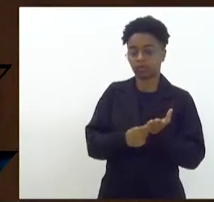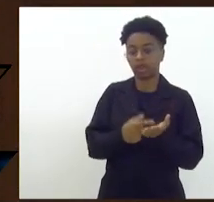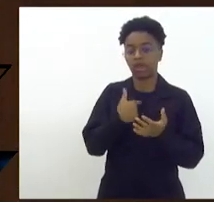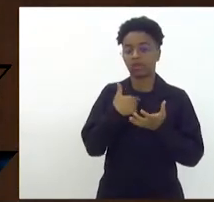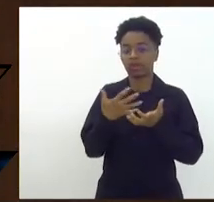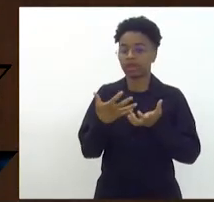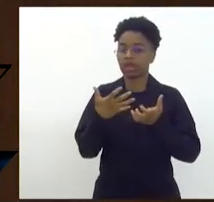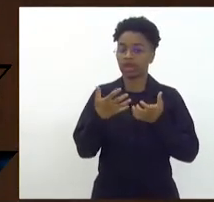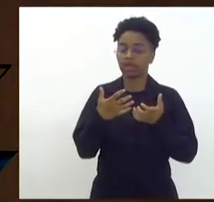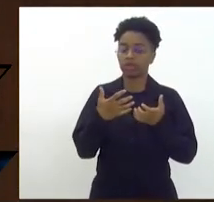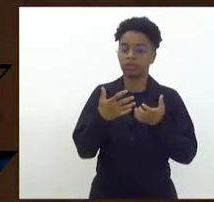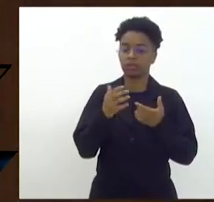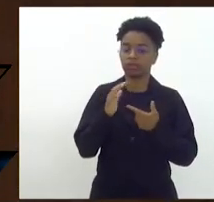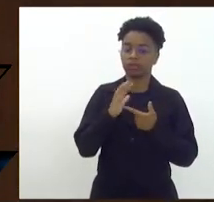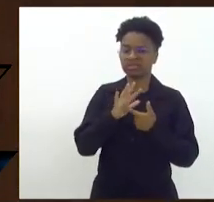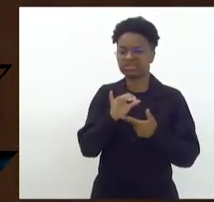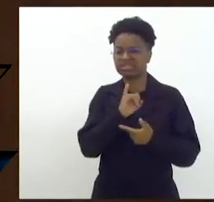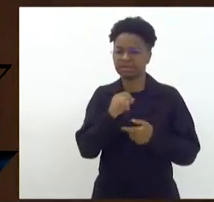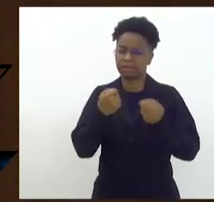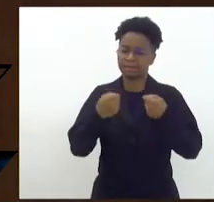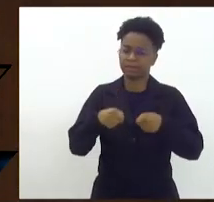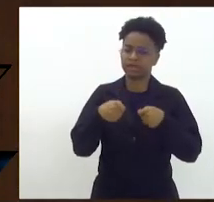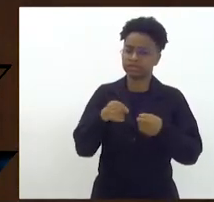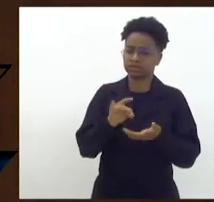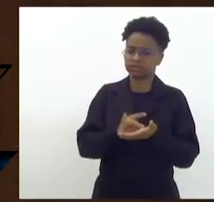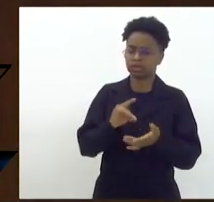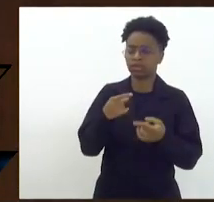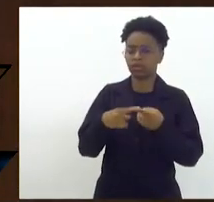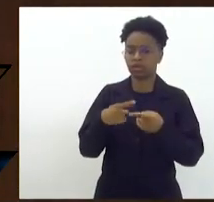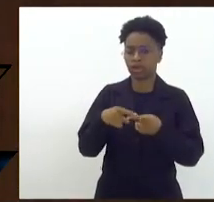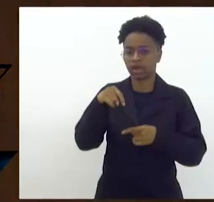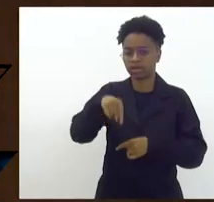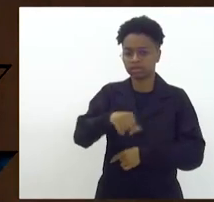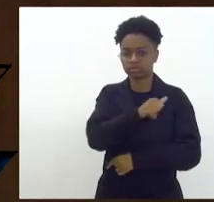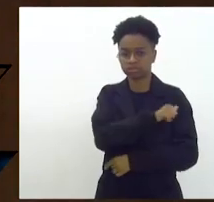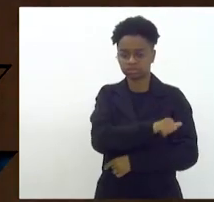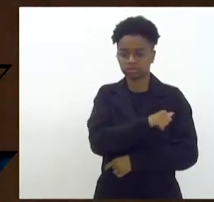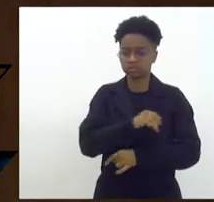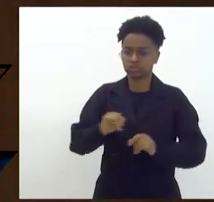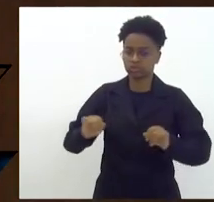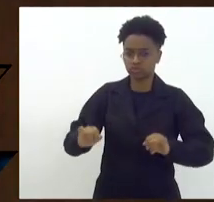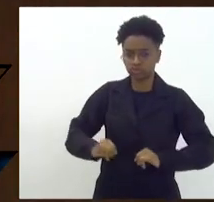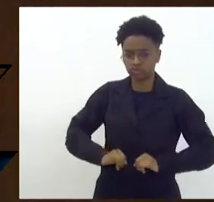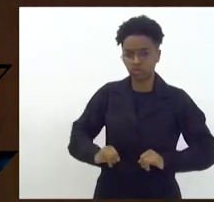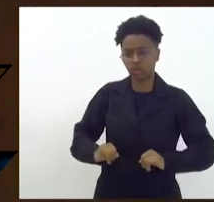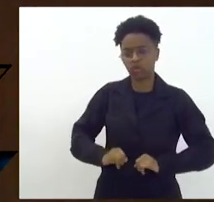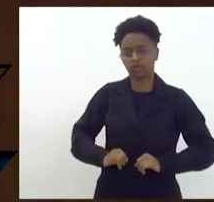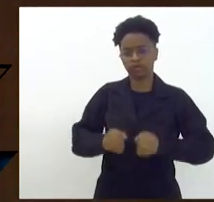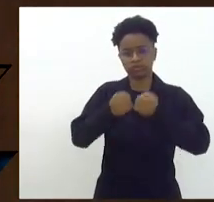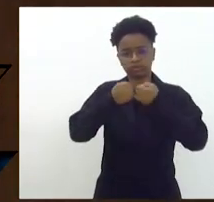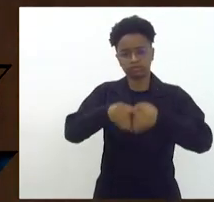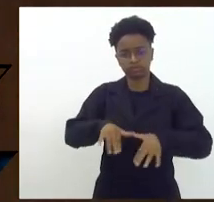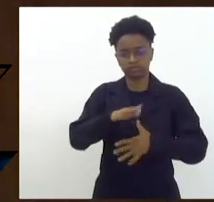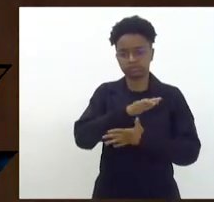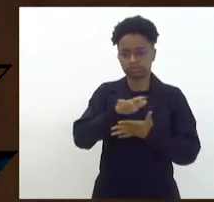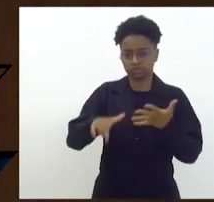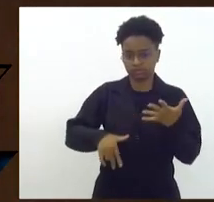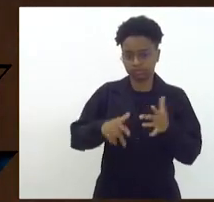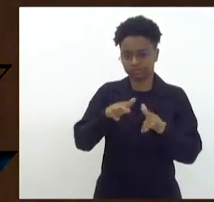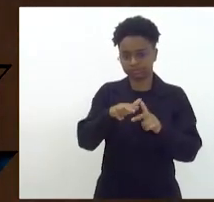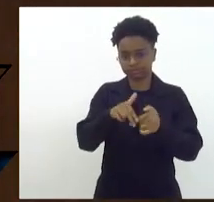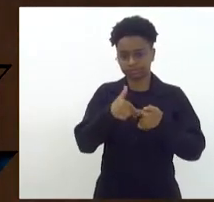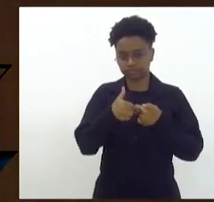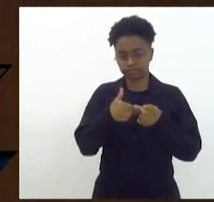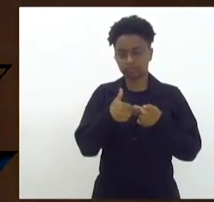questionar a necessidade tendo em vista que o Estado do Rio de Janeiro vem sofrendo enormes prejuízos ocasionados